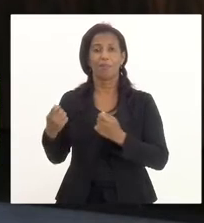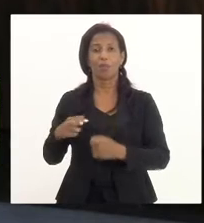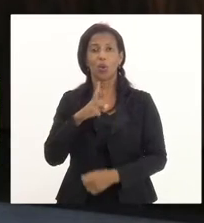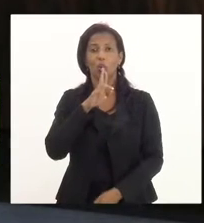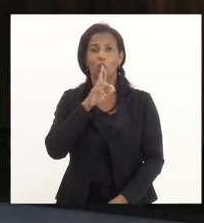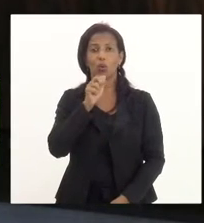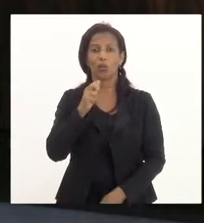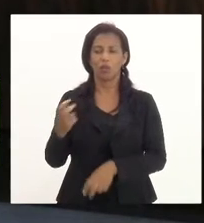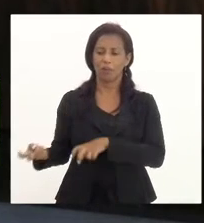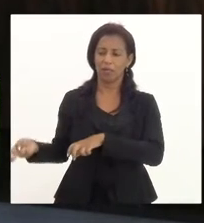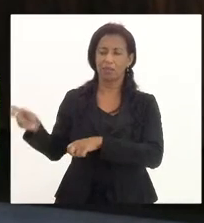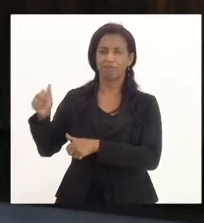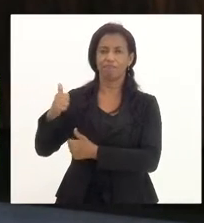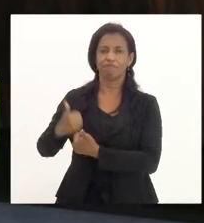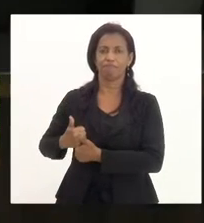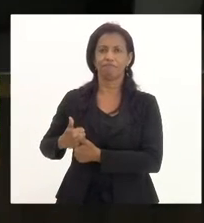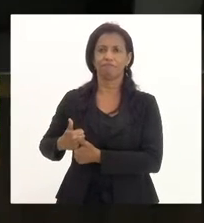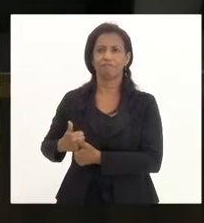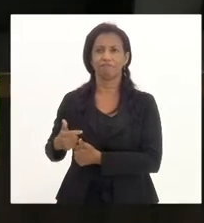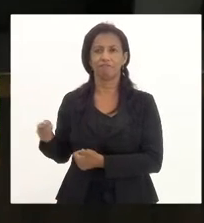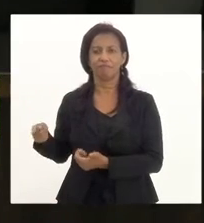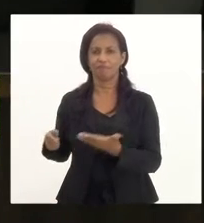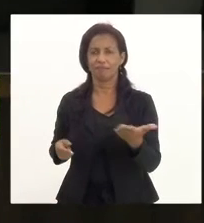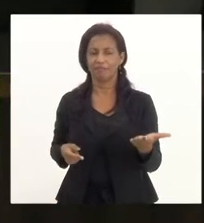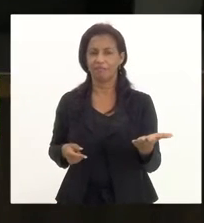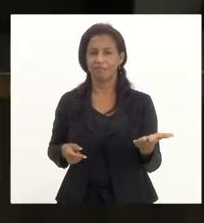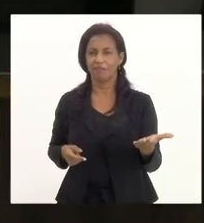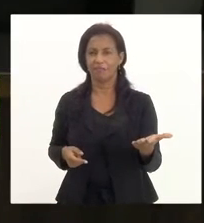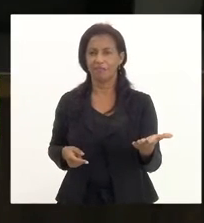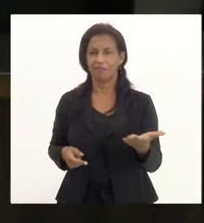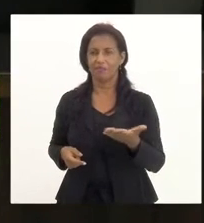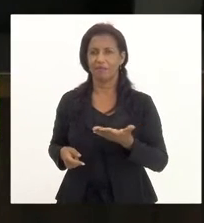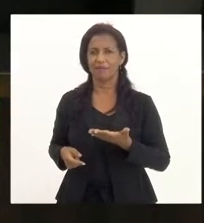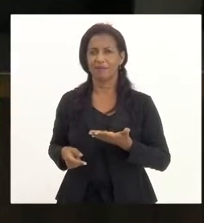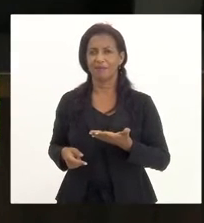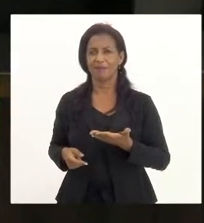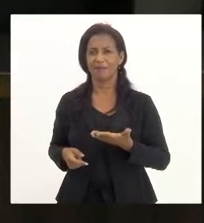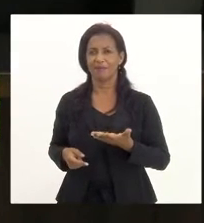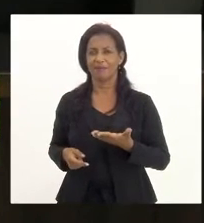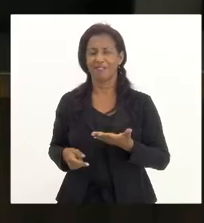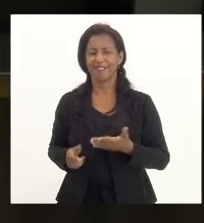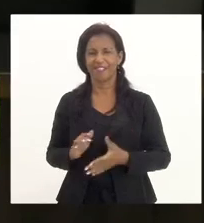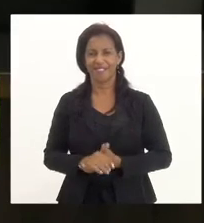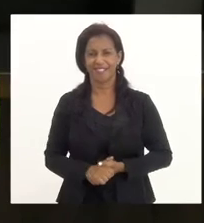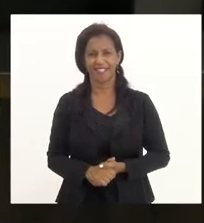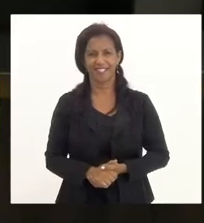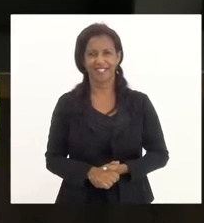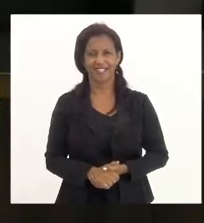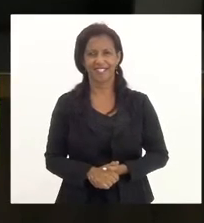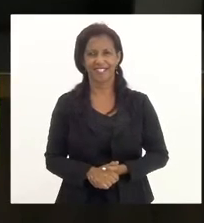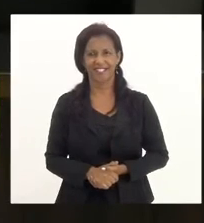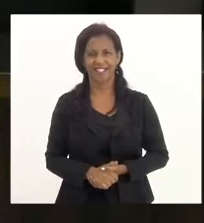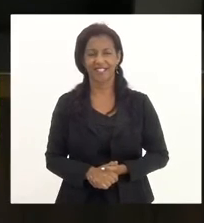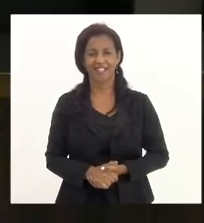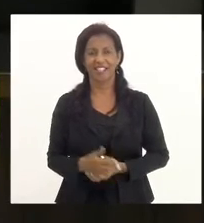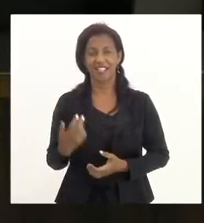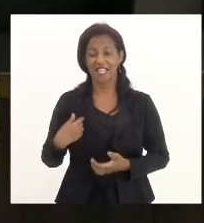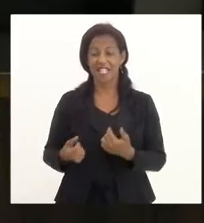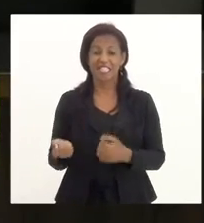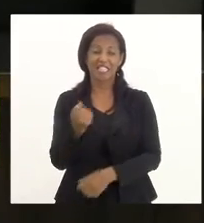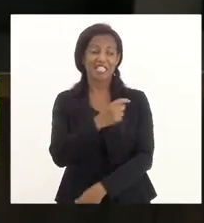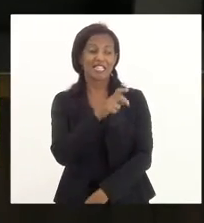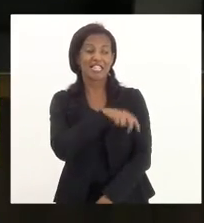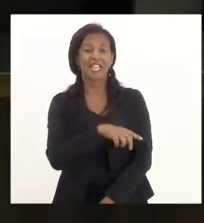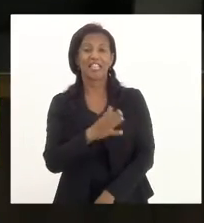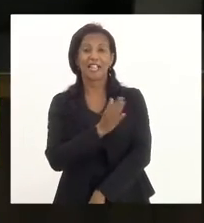Amorim por favor eu sei que Sofia quer o seu fica desconto desconfortável mas senti aqui é minha